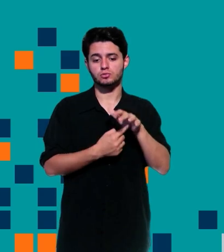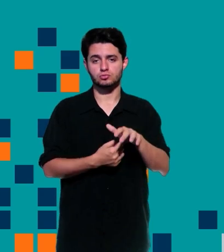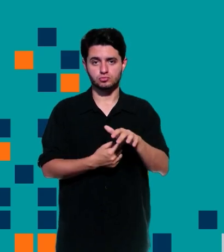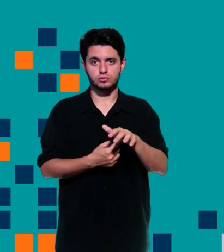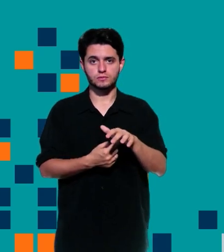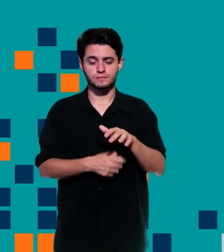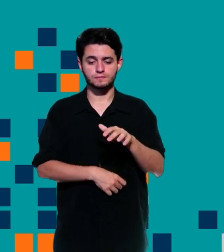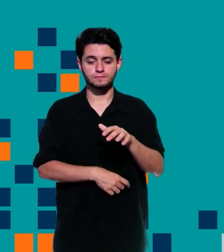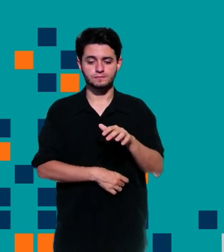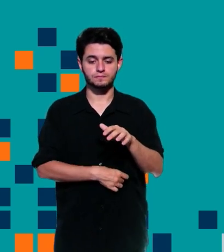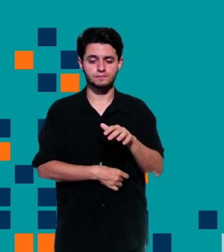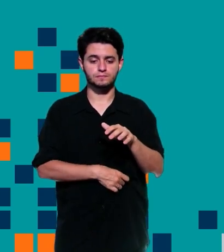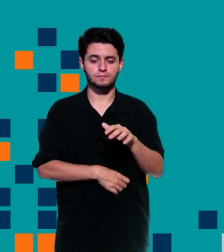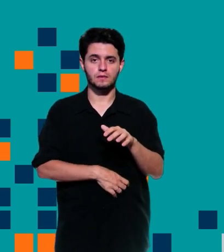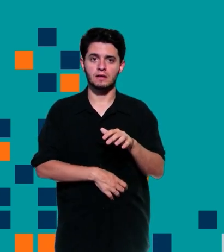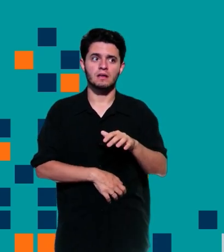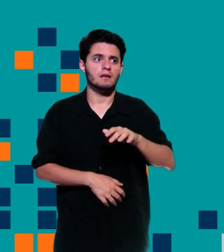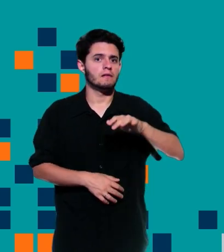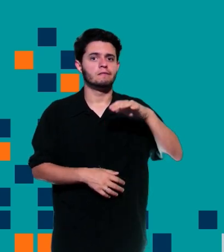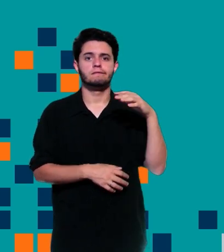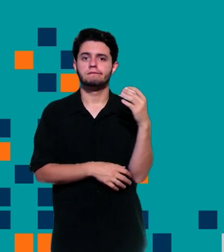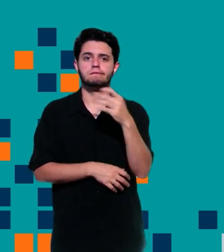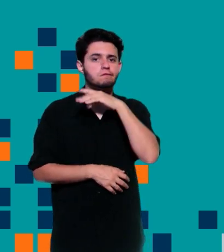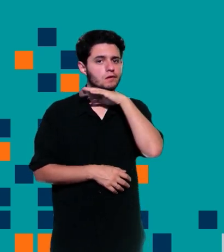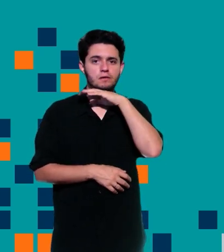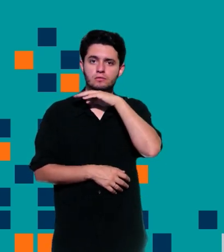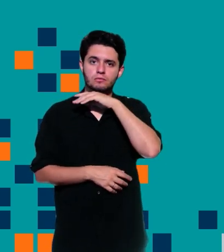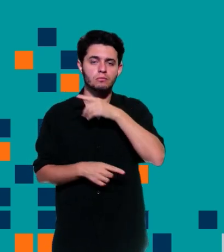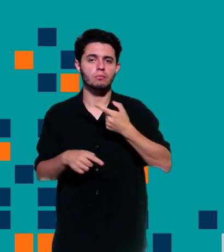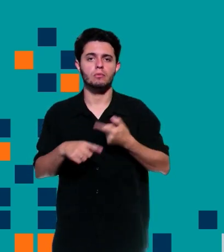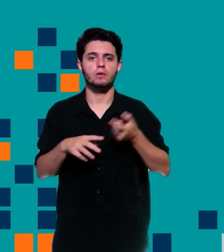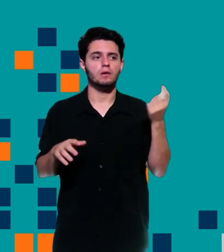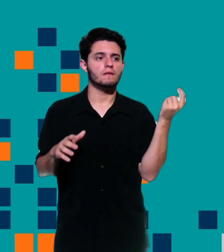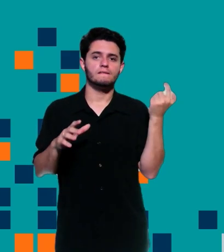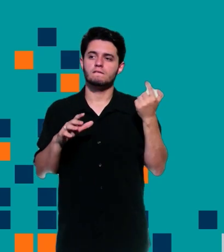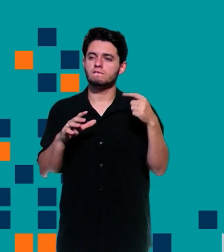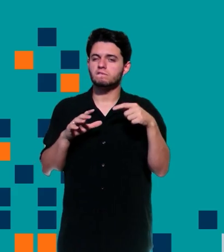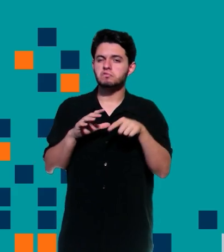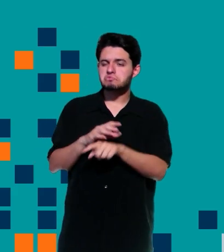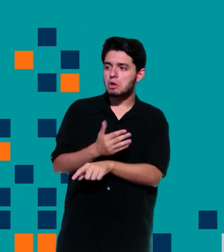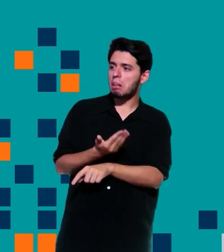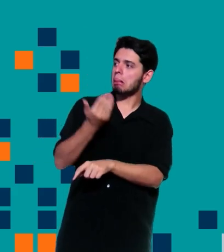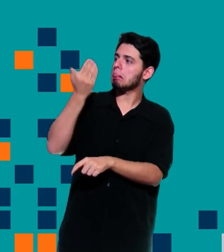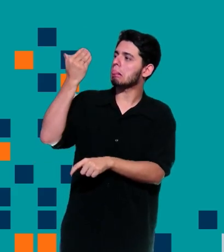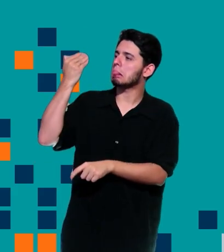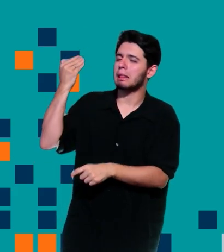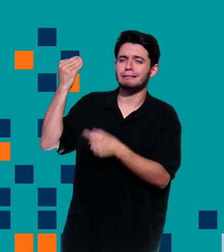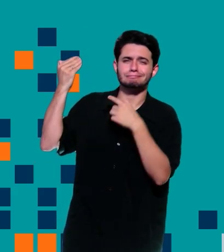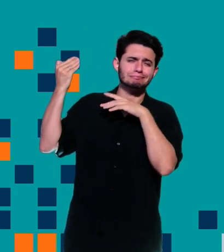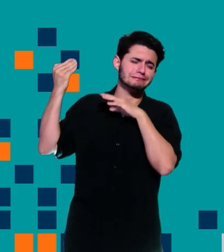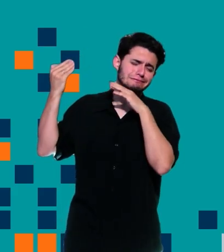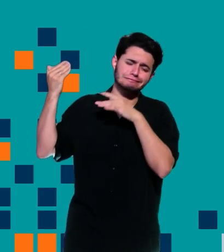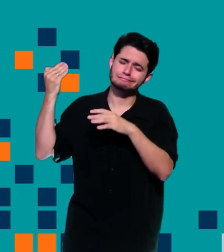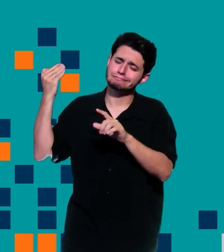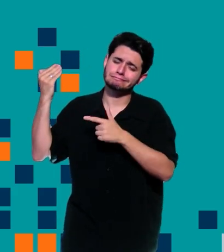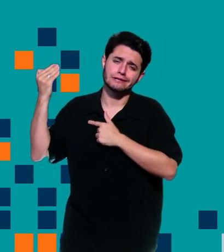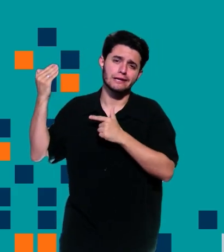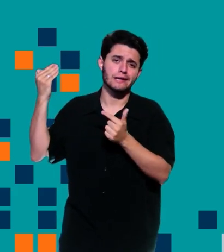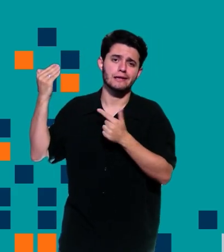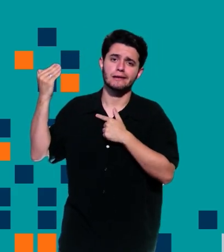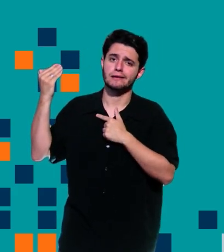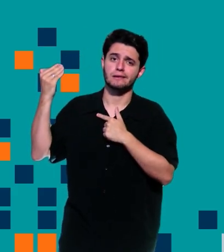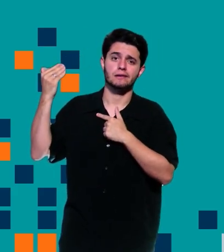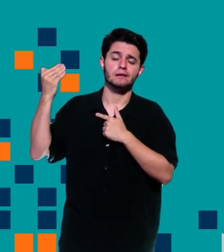exposição, né, era horroroso, né? Era o fundo do parque de exposição, que o Brasil pegou no final. A gente